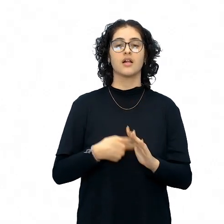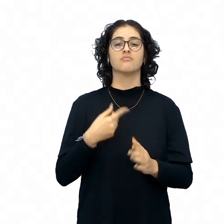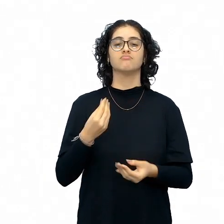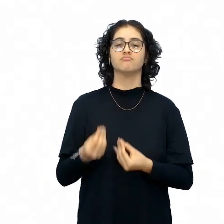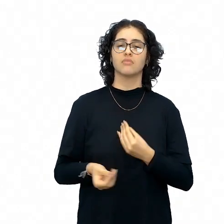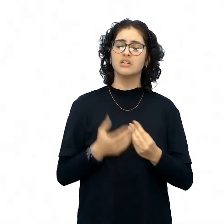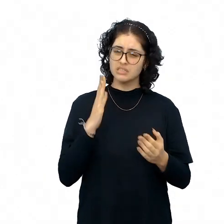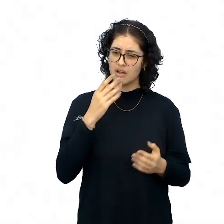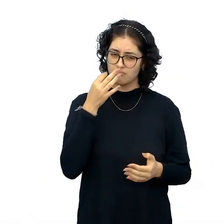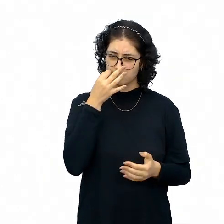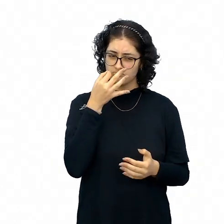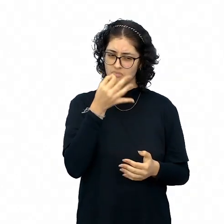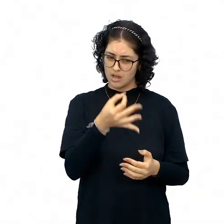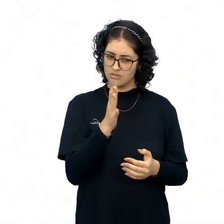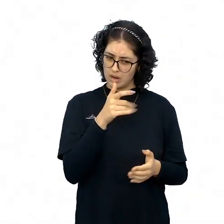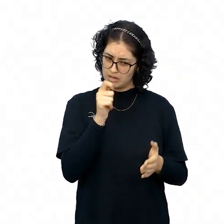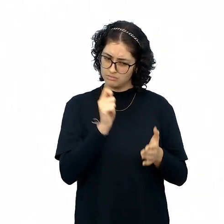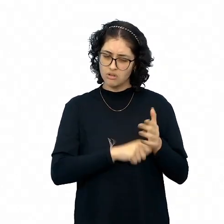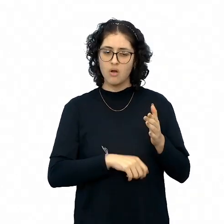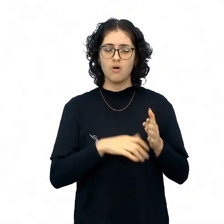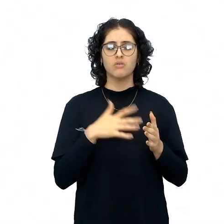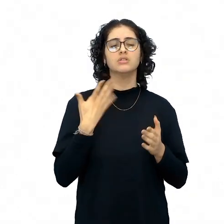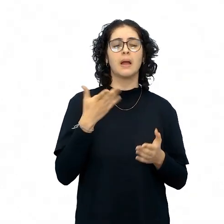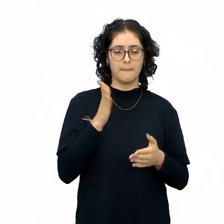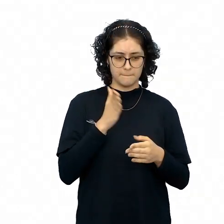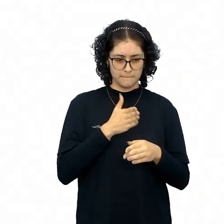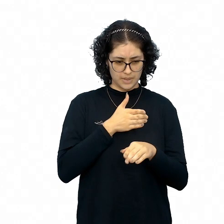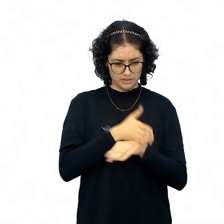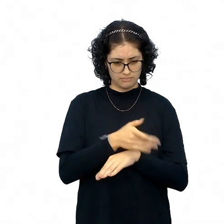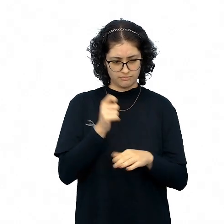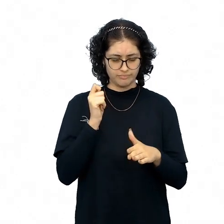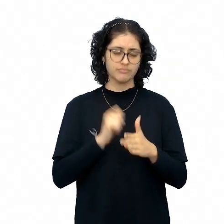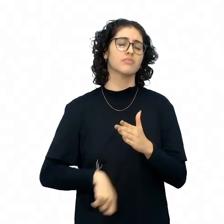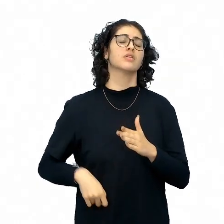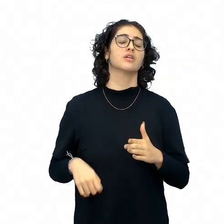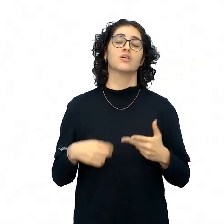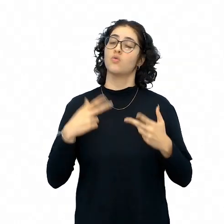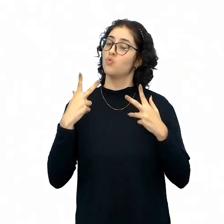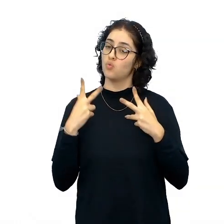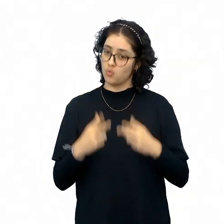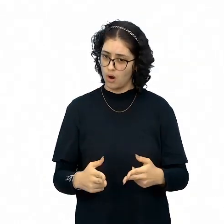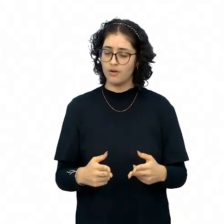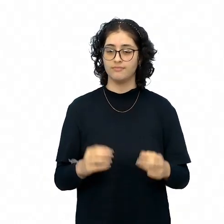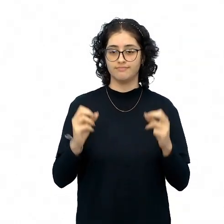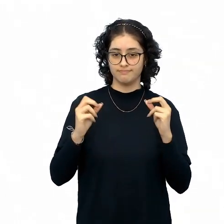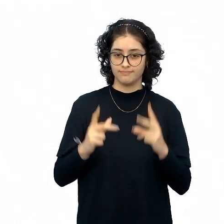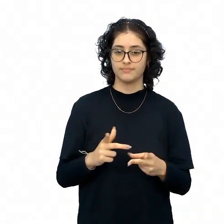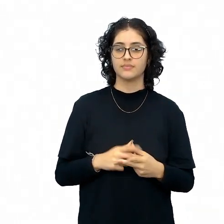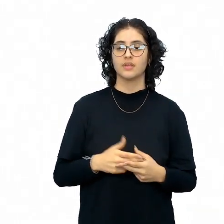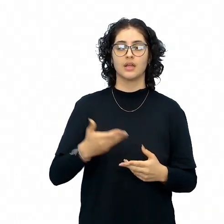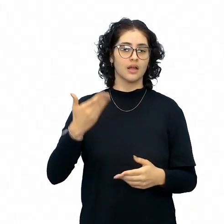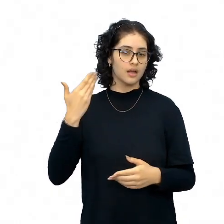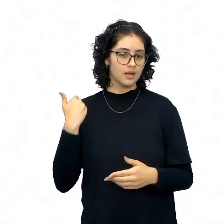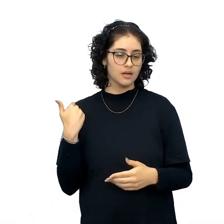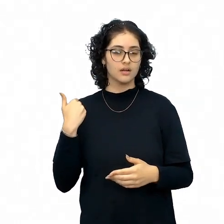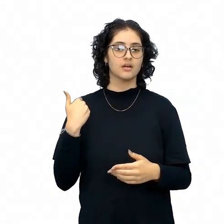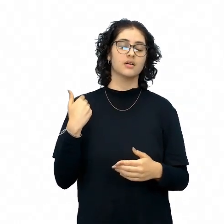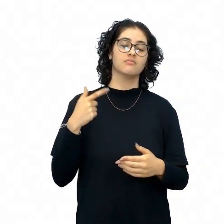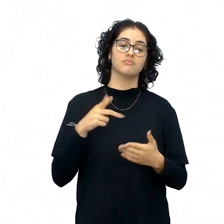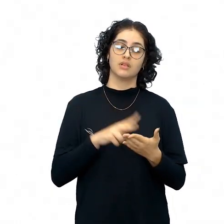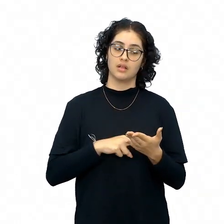viram um abaixo-assinado, já participaram de algum? O processo segue o mesmo, ok? Antes da leitura,